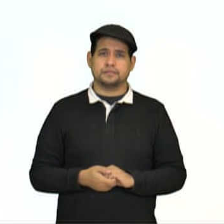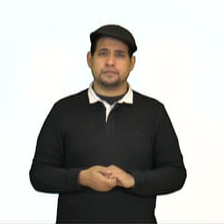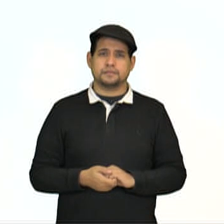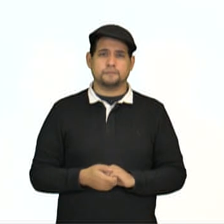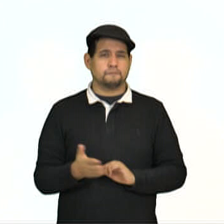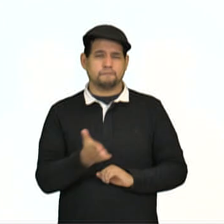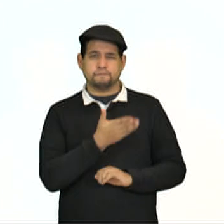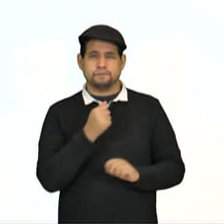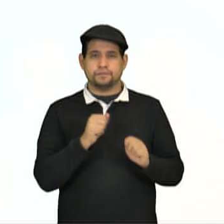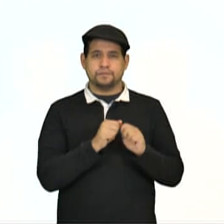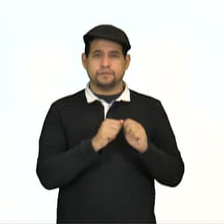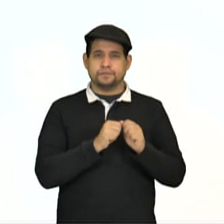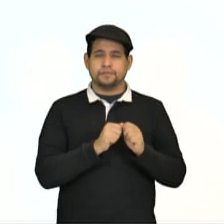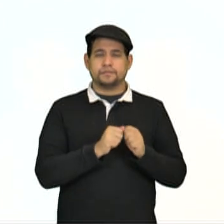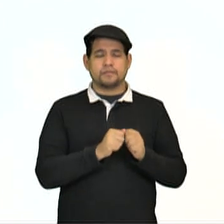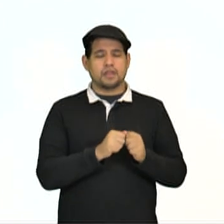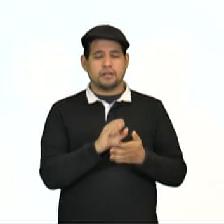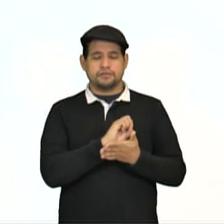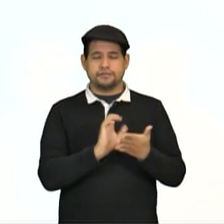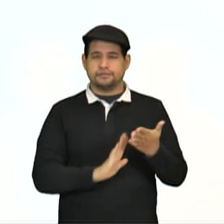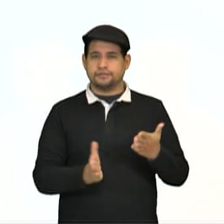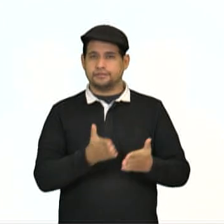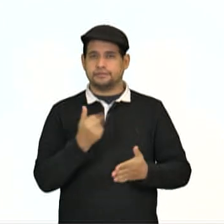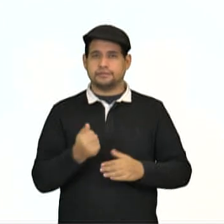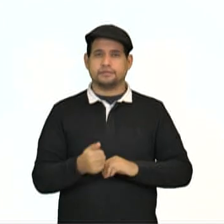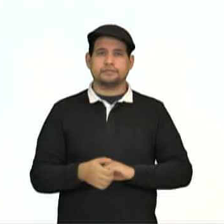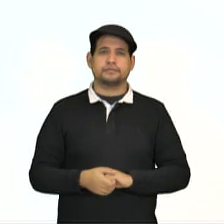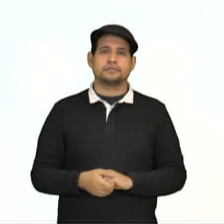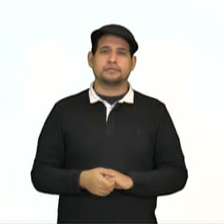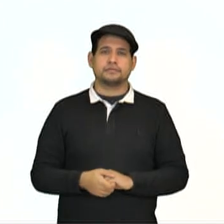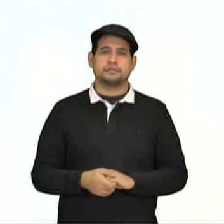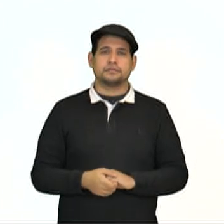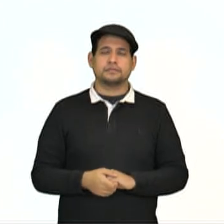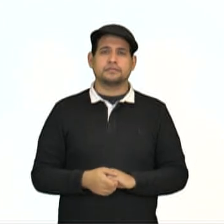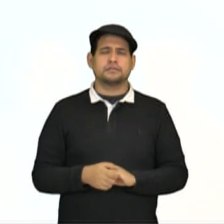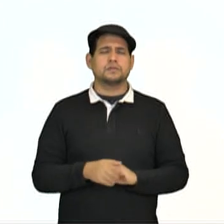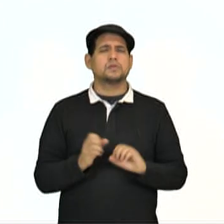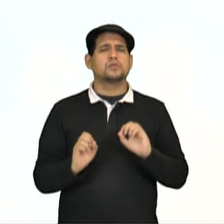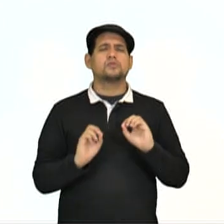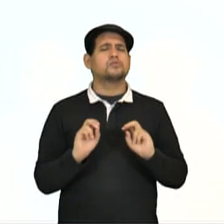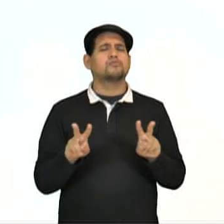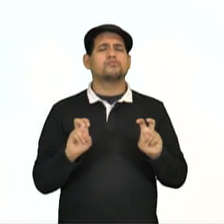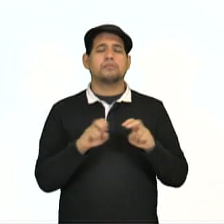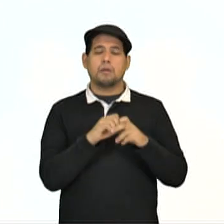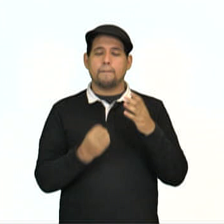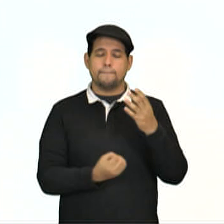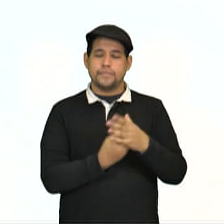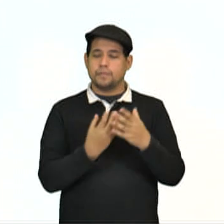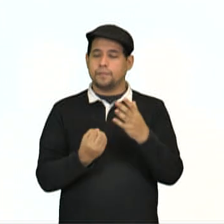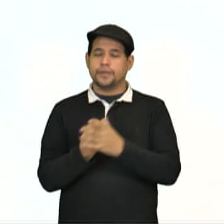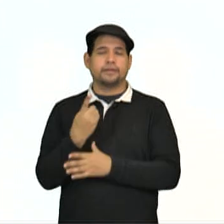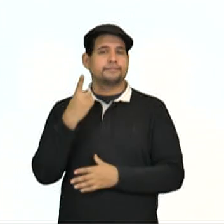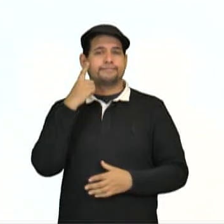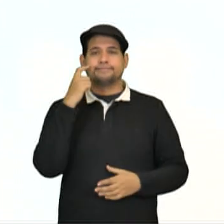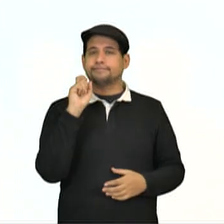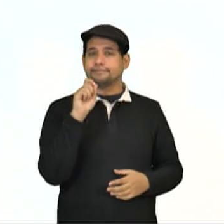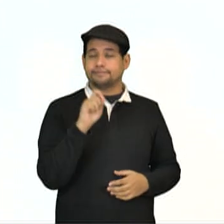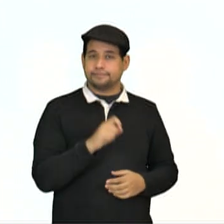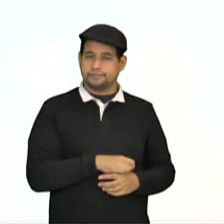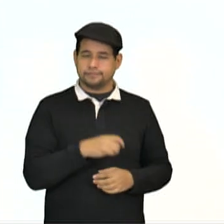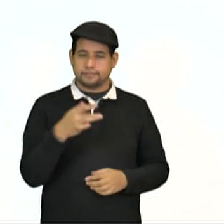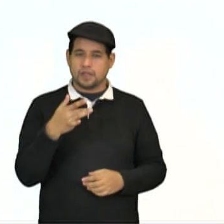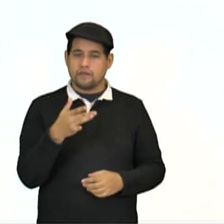Bora lá fazer uma atividade? Vem comigo. Sobre a reprodução. É a capacidade de um ser